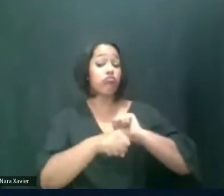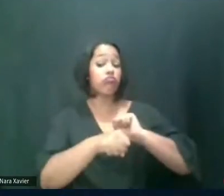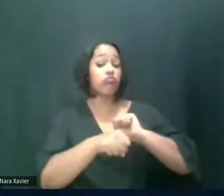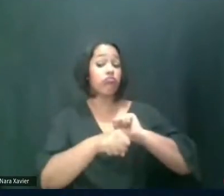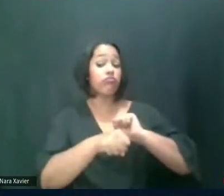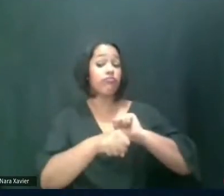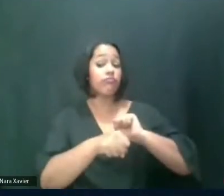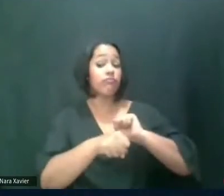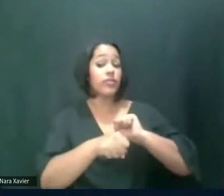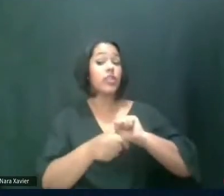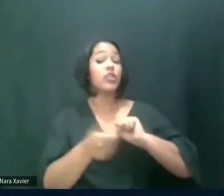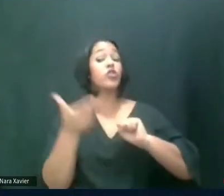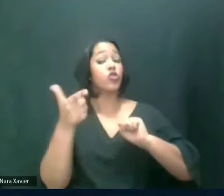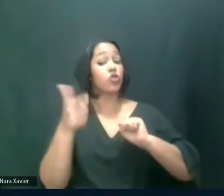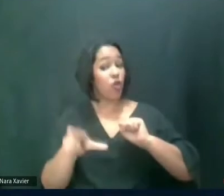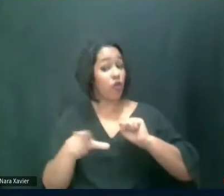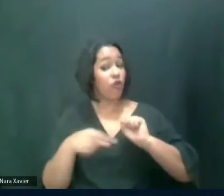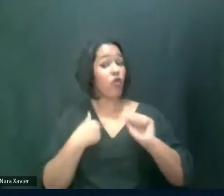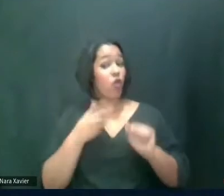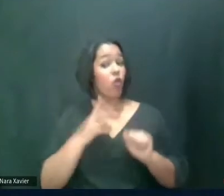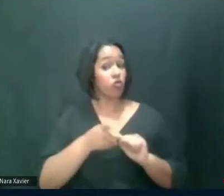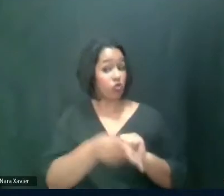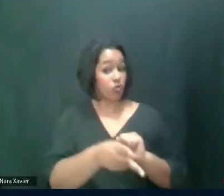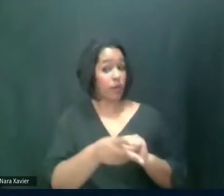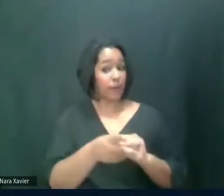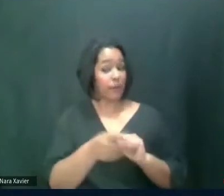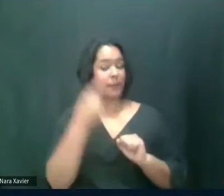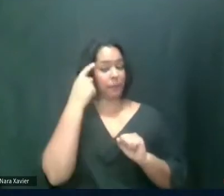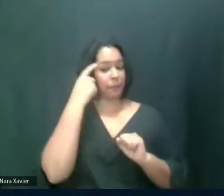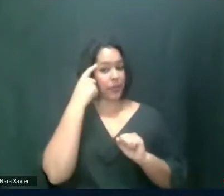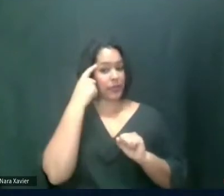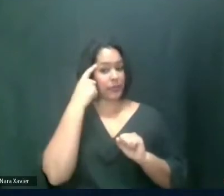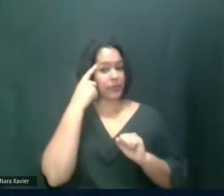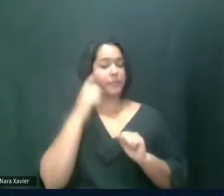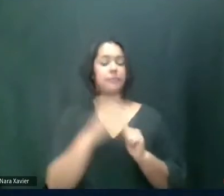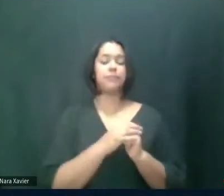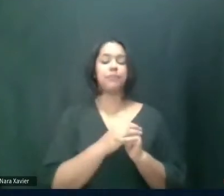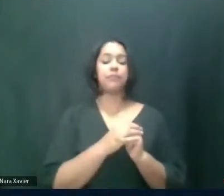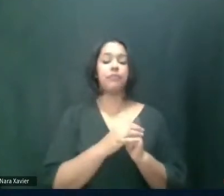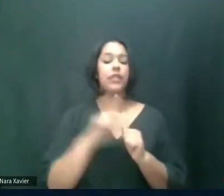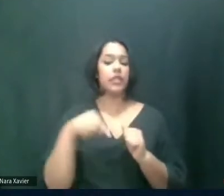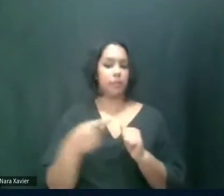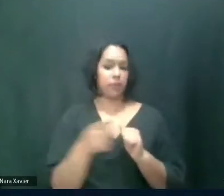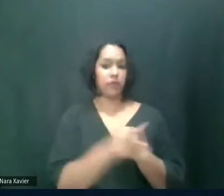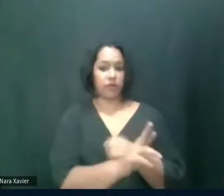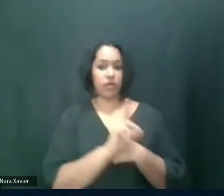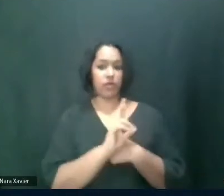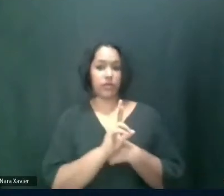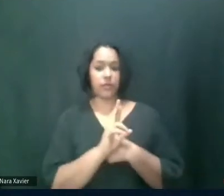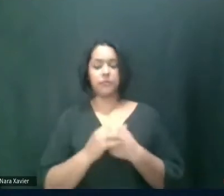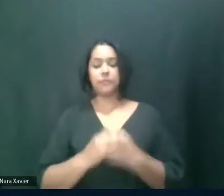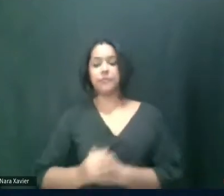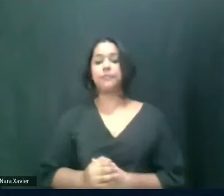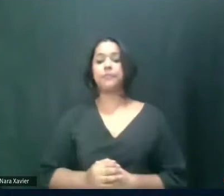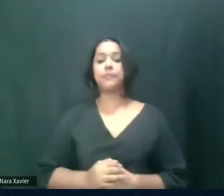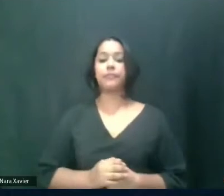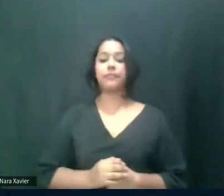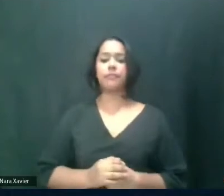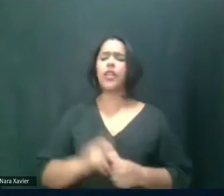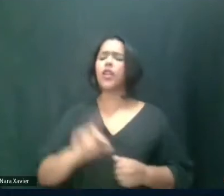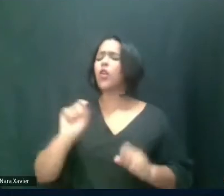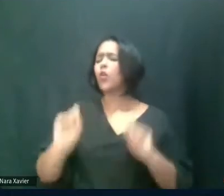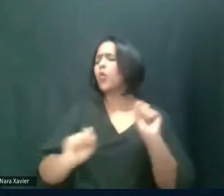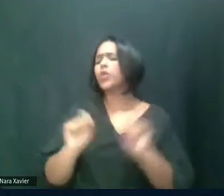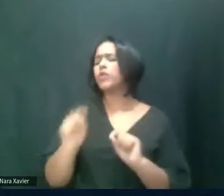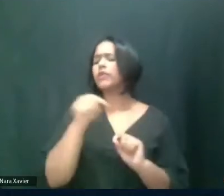Vou continuar a minha reflexão para fechar, e aí eu te passo para você fazer a sua defesa. O que, que